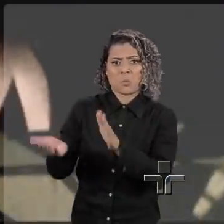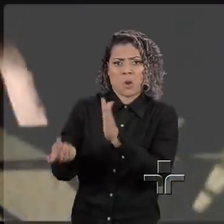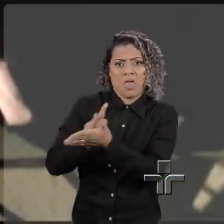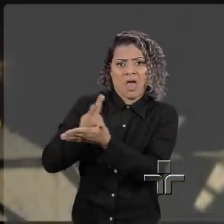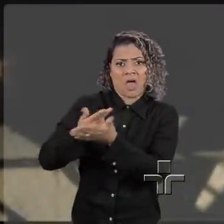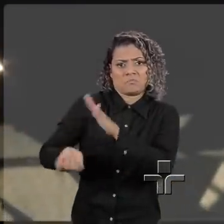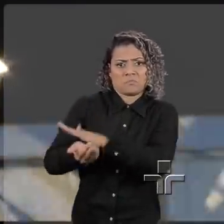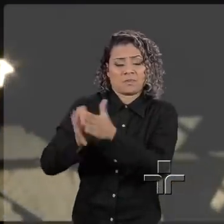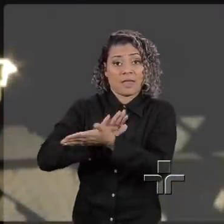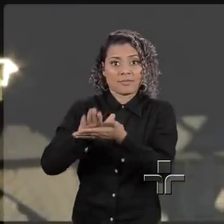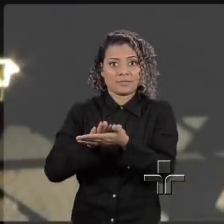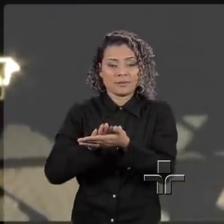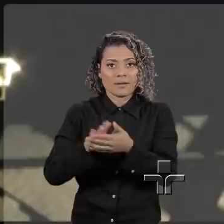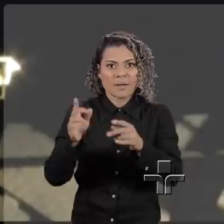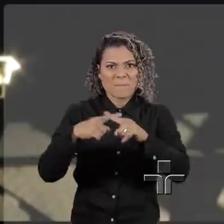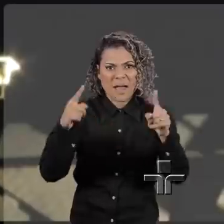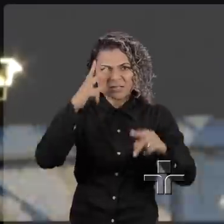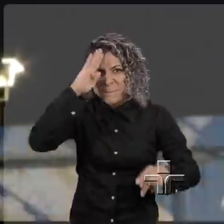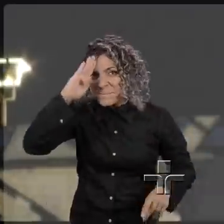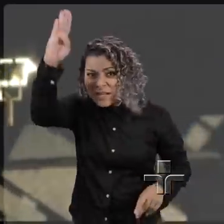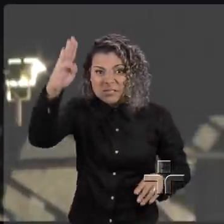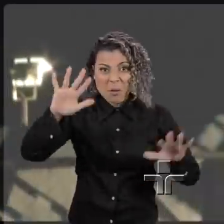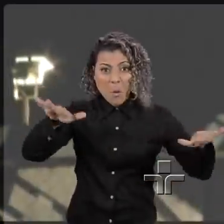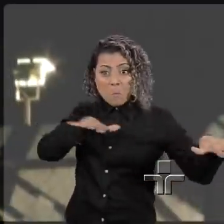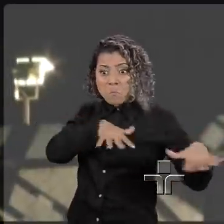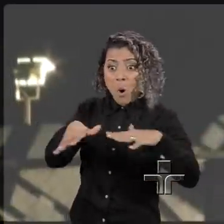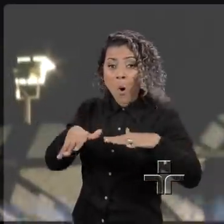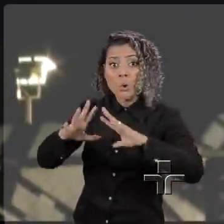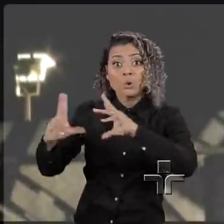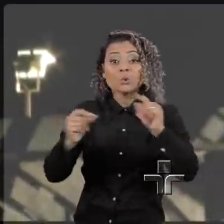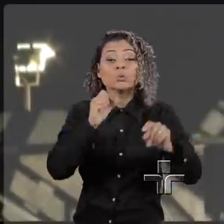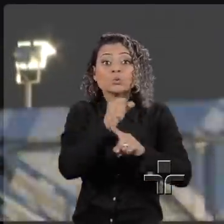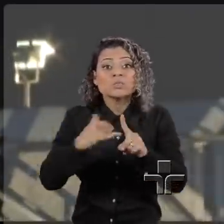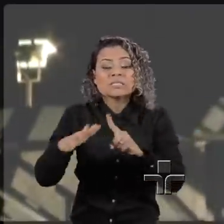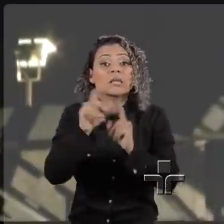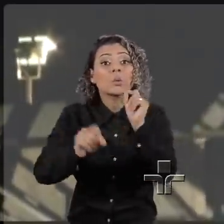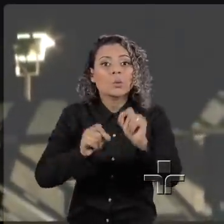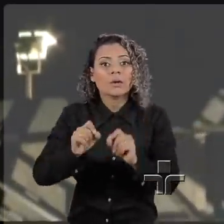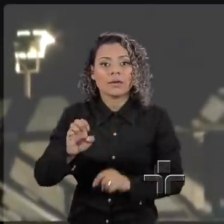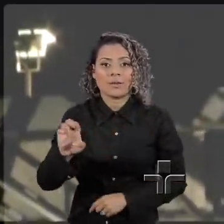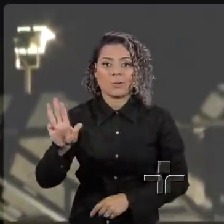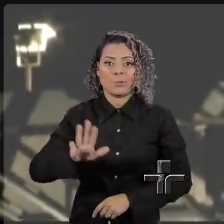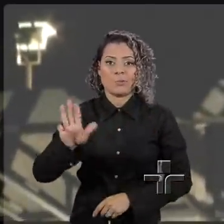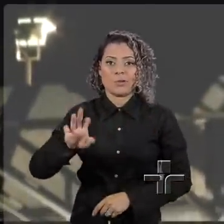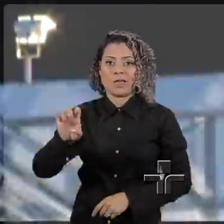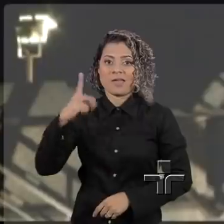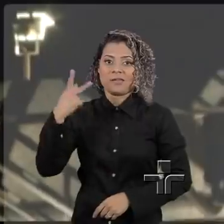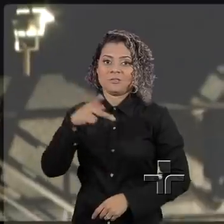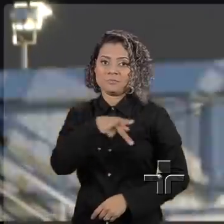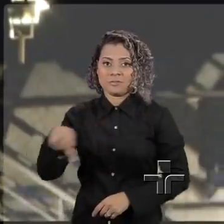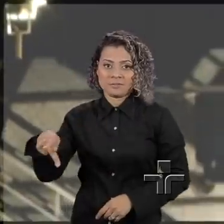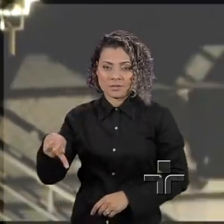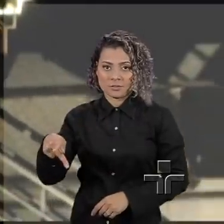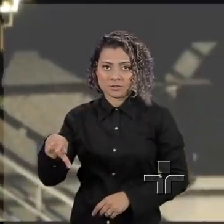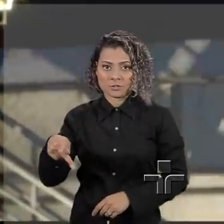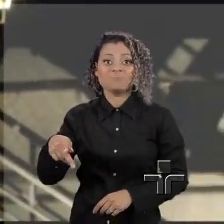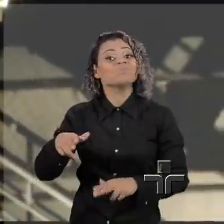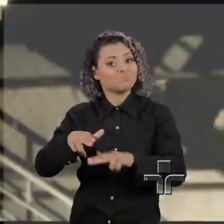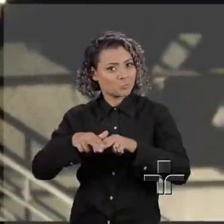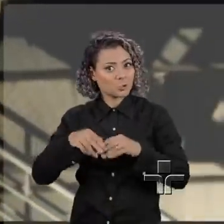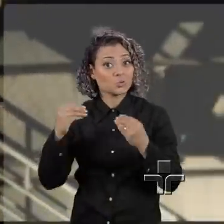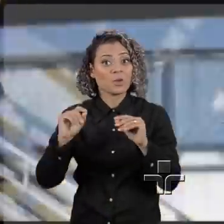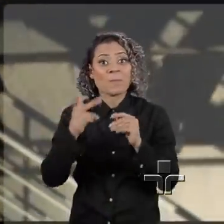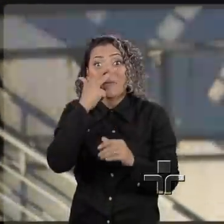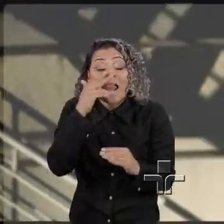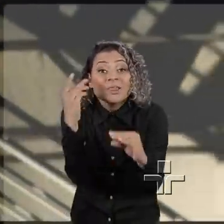todas as prisões do ano, a que mais ganhou os holofotes da imprensa e da sociedade foi a do ex-presidente Lula. O último capítulo de uma novela